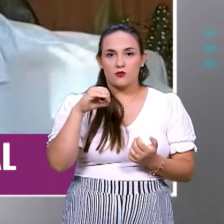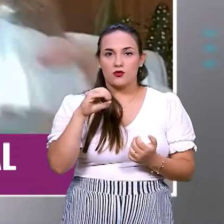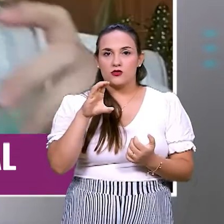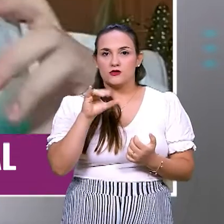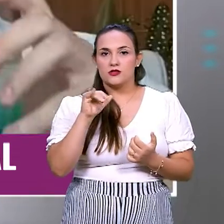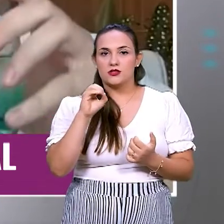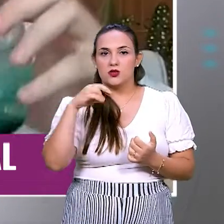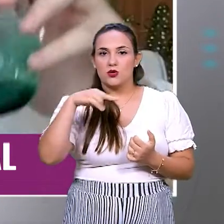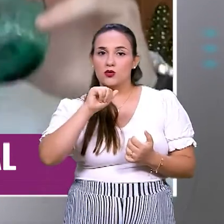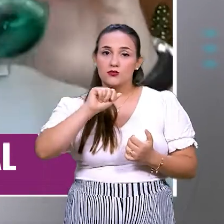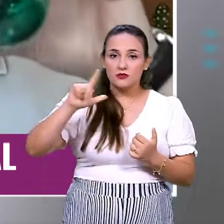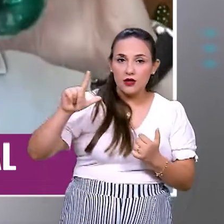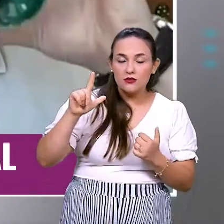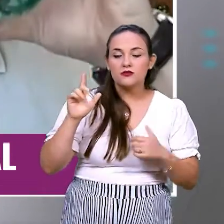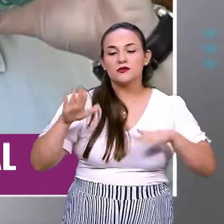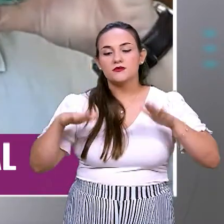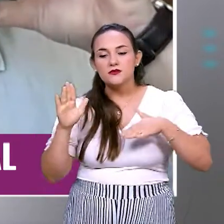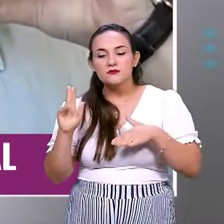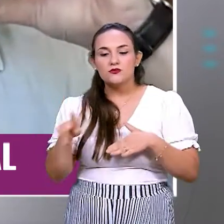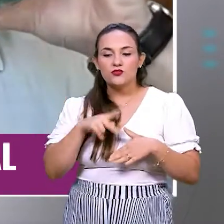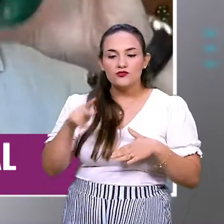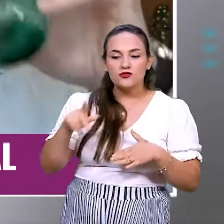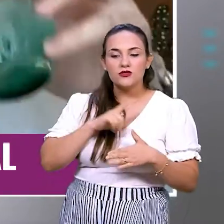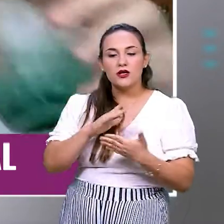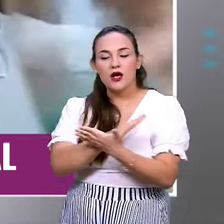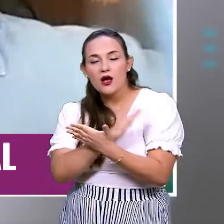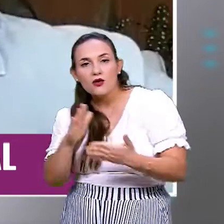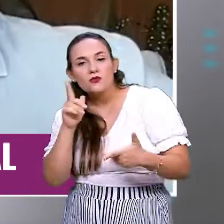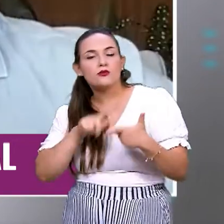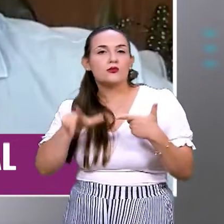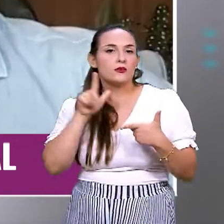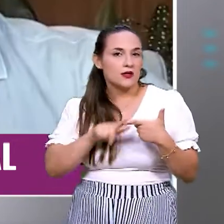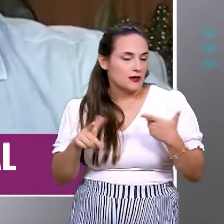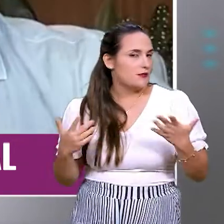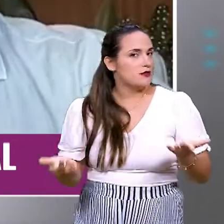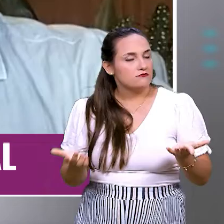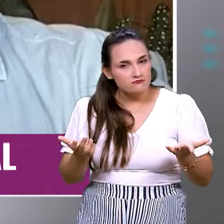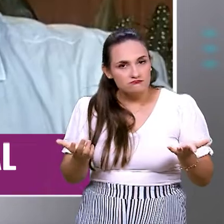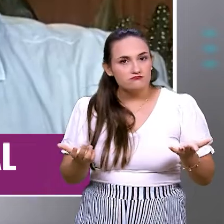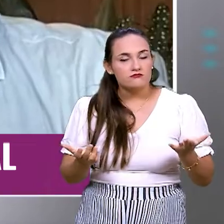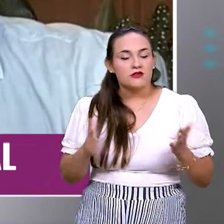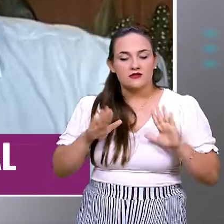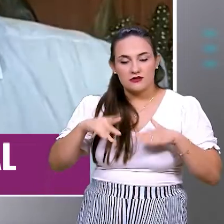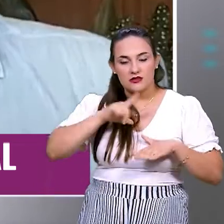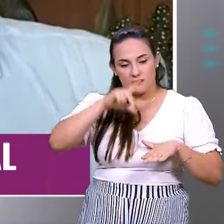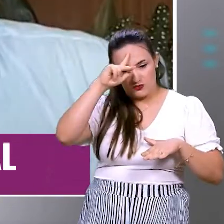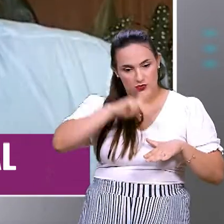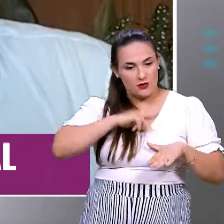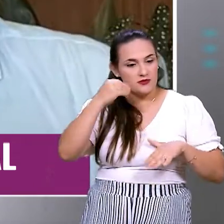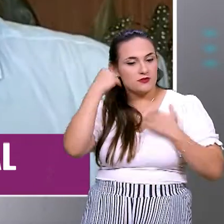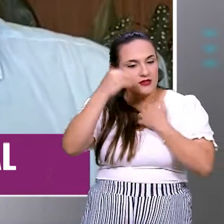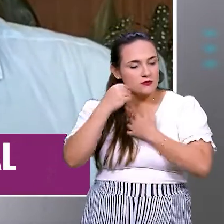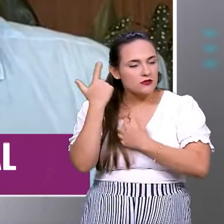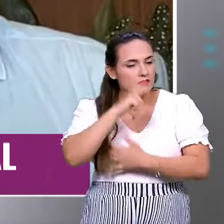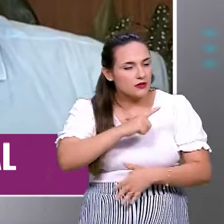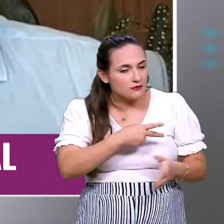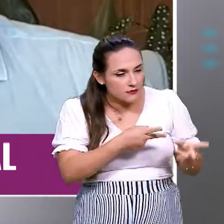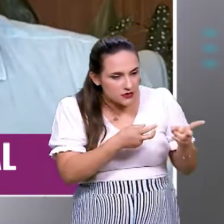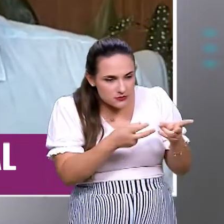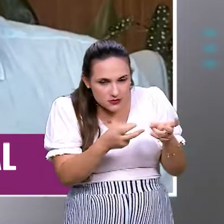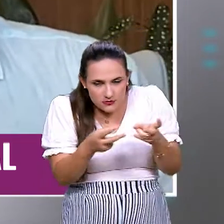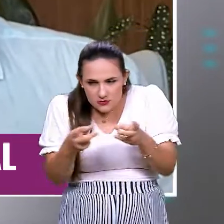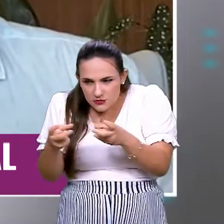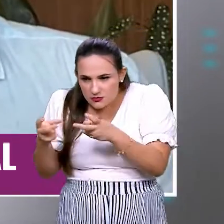no dia a dia, né? Às vezes o professor tem alguma coisa também, e pode, até com experiência própria, identificar no